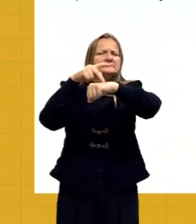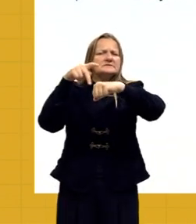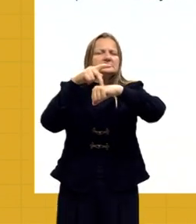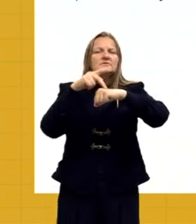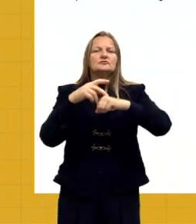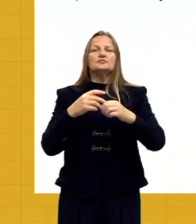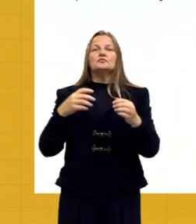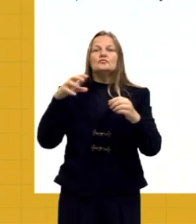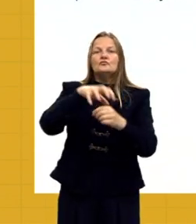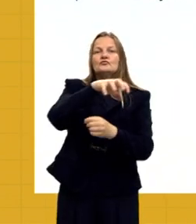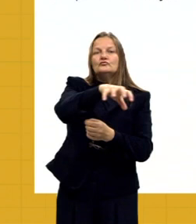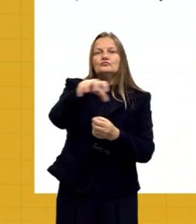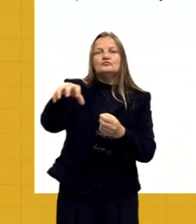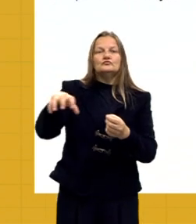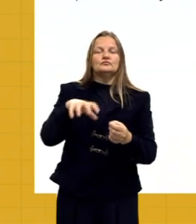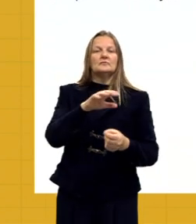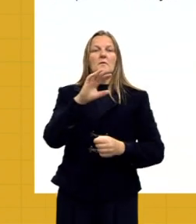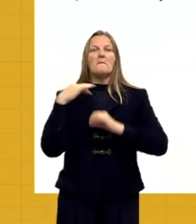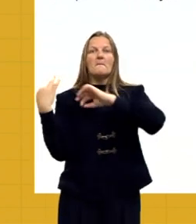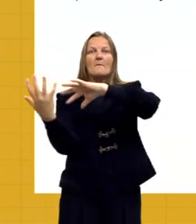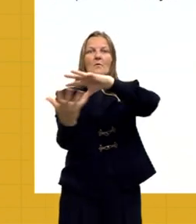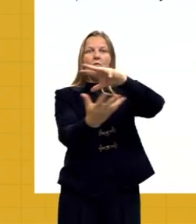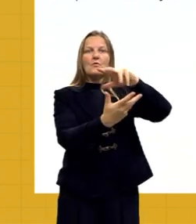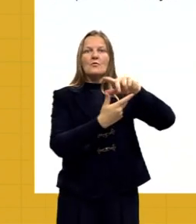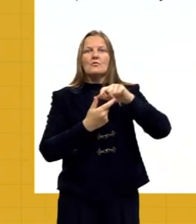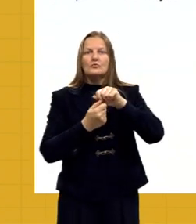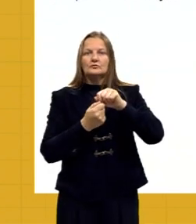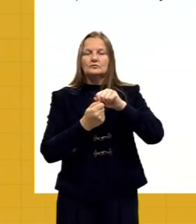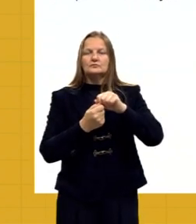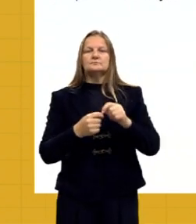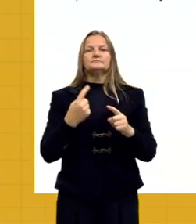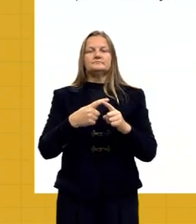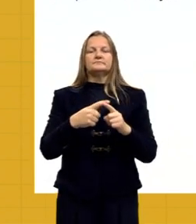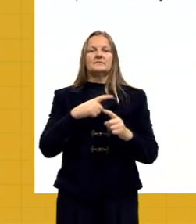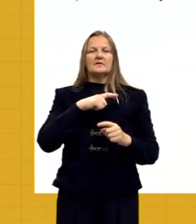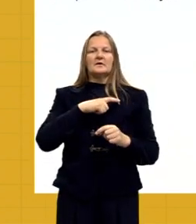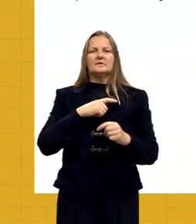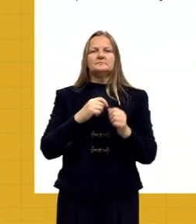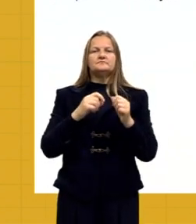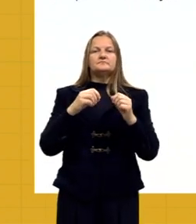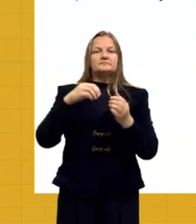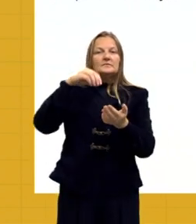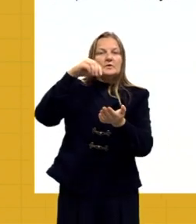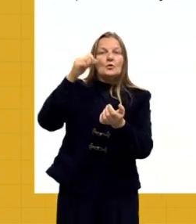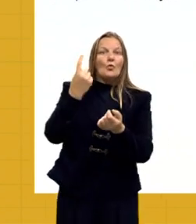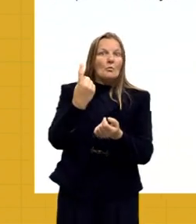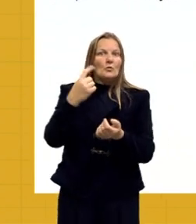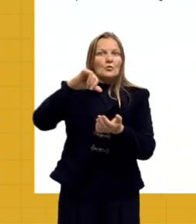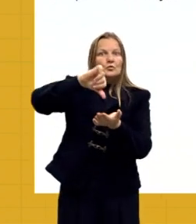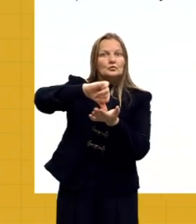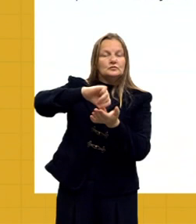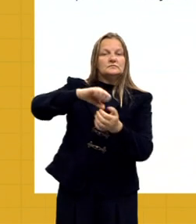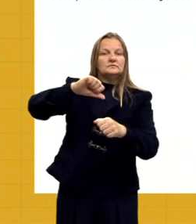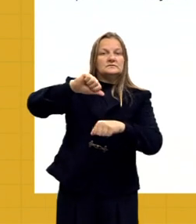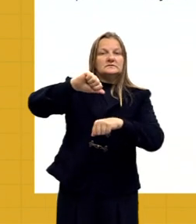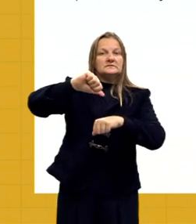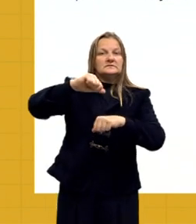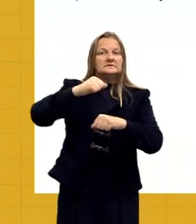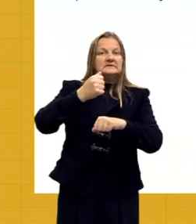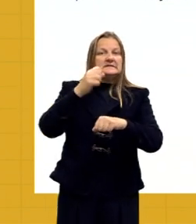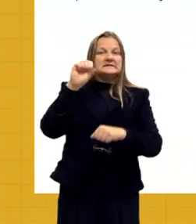né que elas estão abrangente no mundo inteiro tá então elas possuem sede no país principalmente países